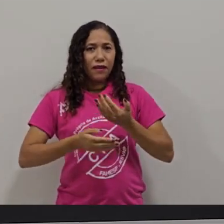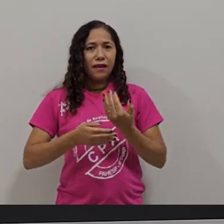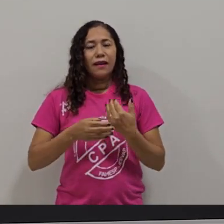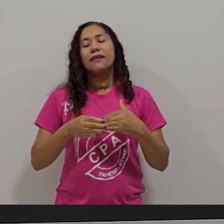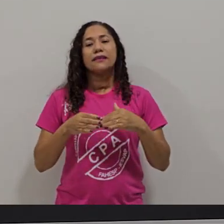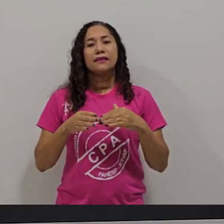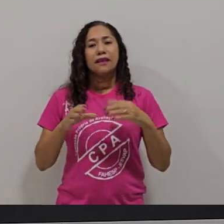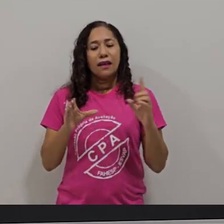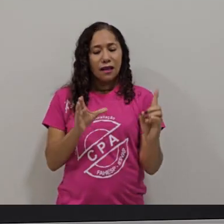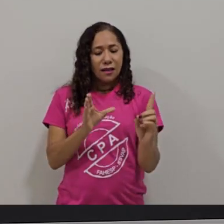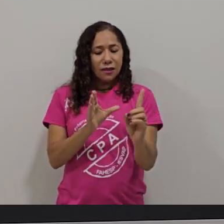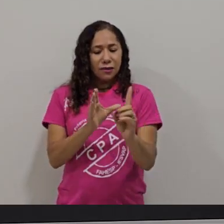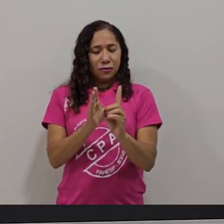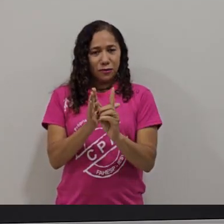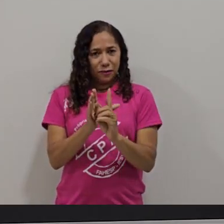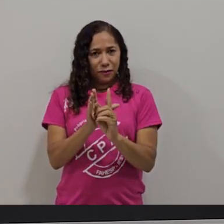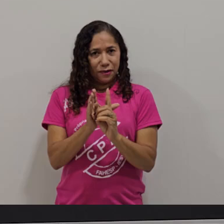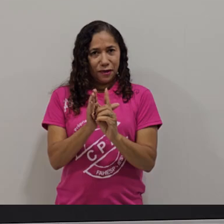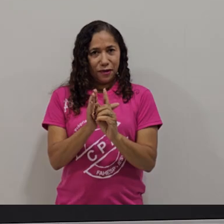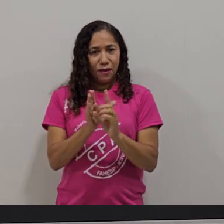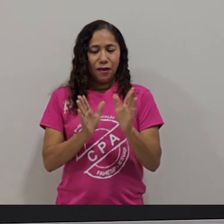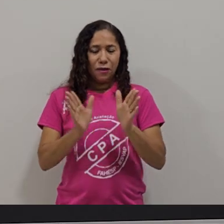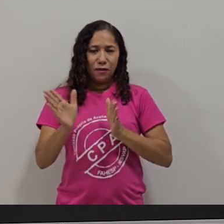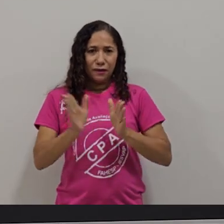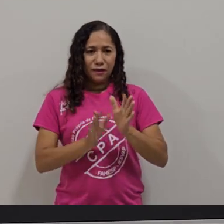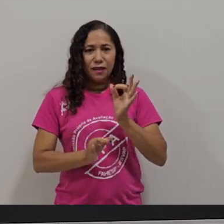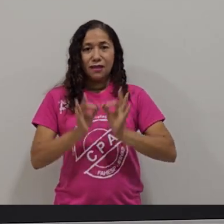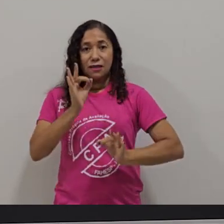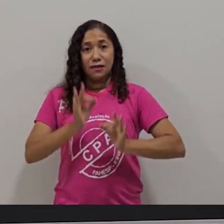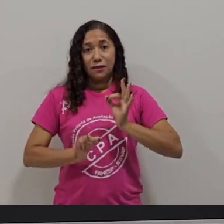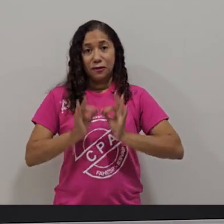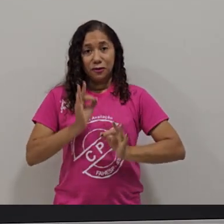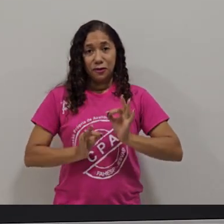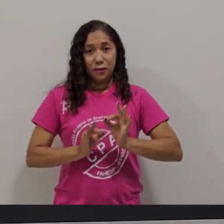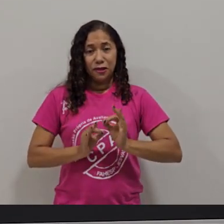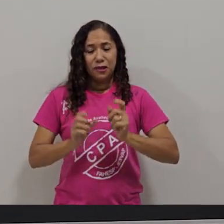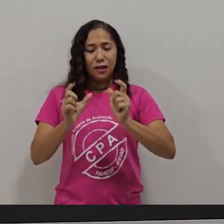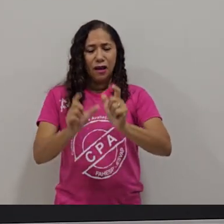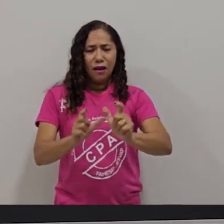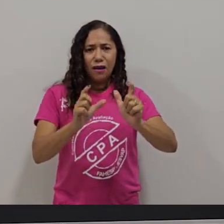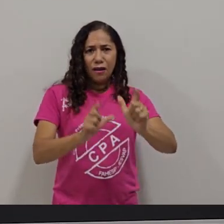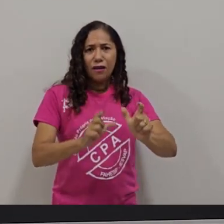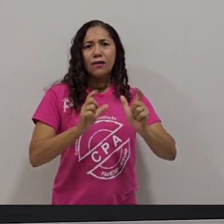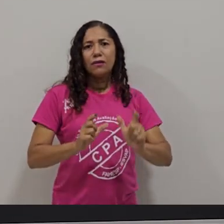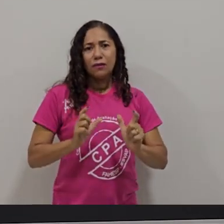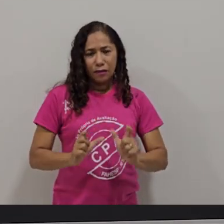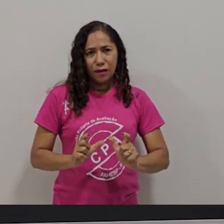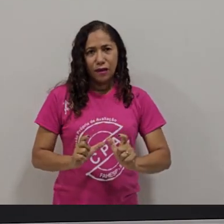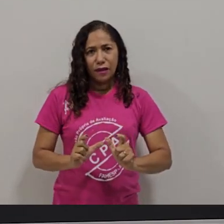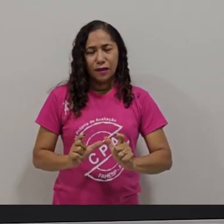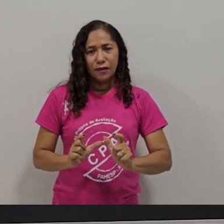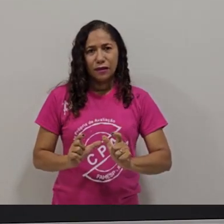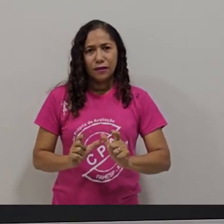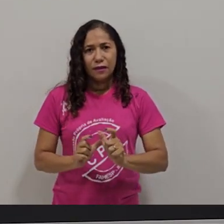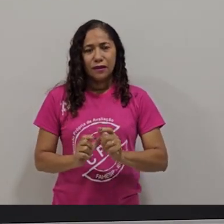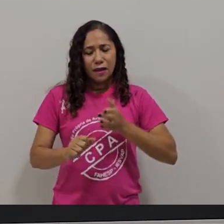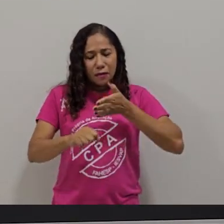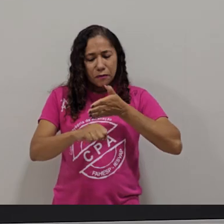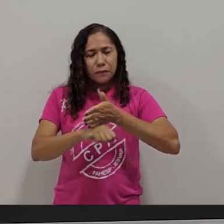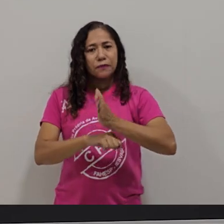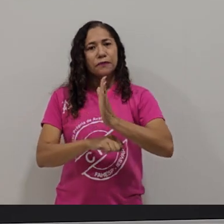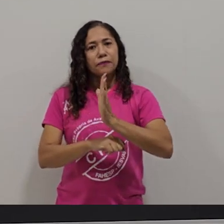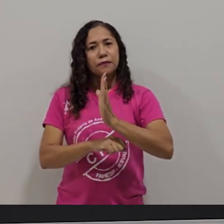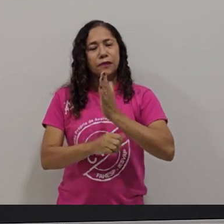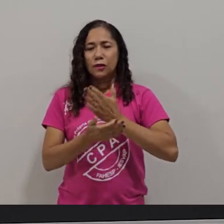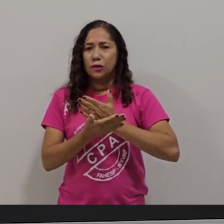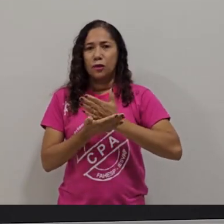dessa comunidade e o acesso à justiça nesses ambientes, nesses órgãos que são a porta de entrada,